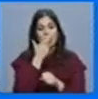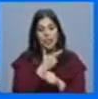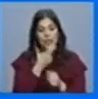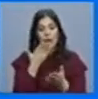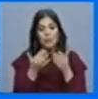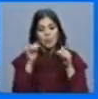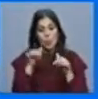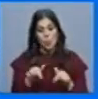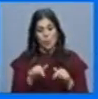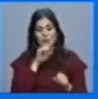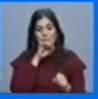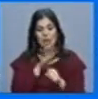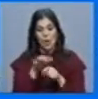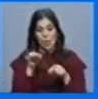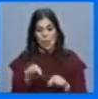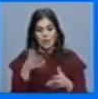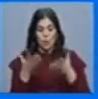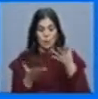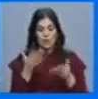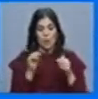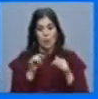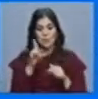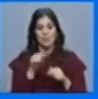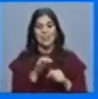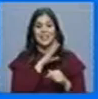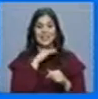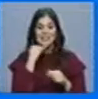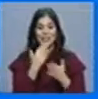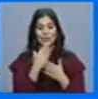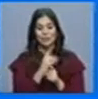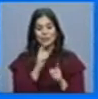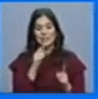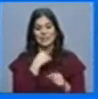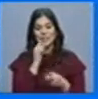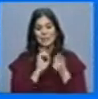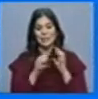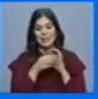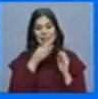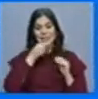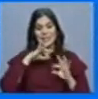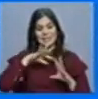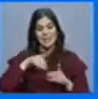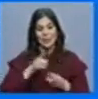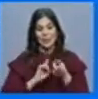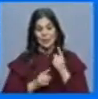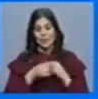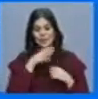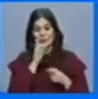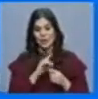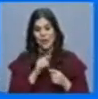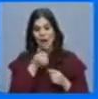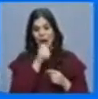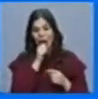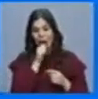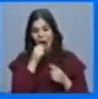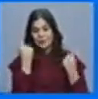hoje, então, e aqui é a parte também deliciosa deste estudo, o que é que nos diz sobre a própria Terra? Diz que o volume de água existente